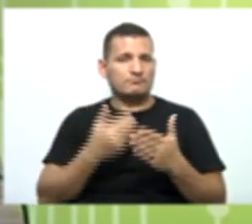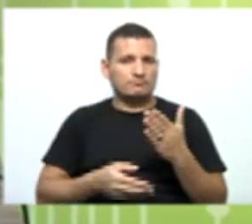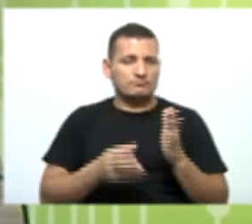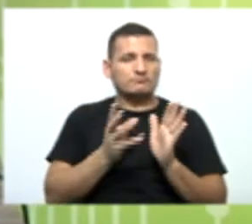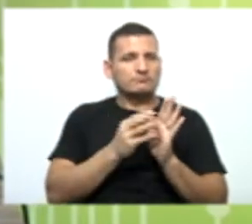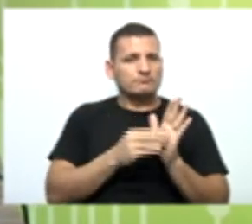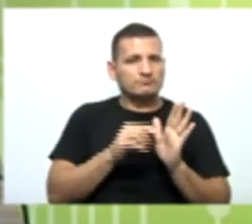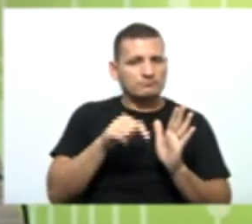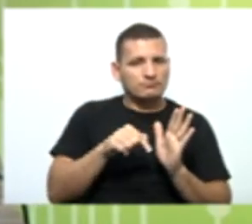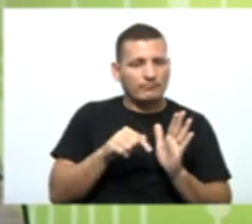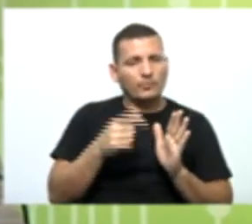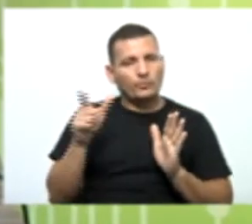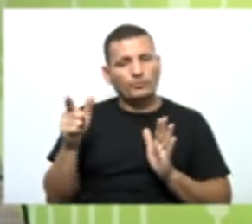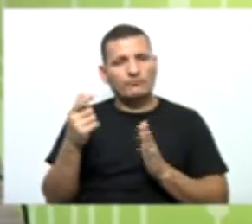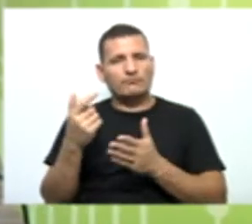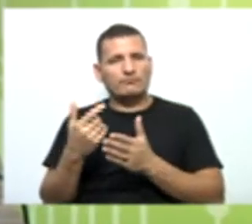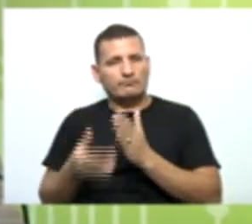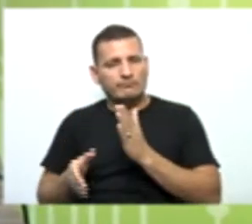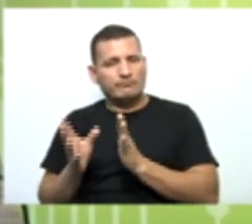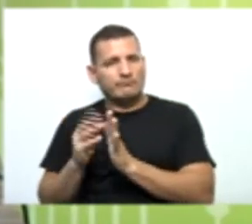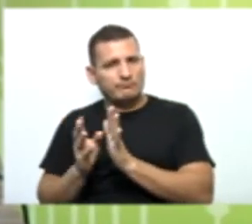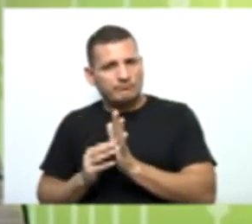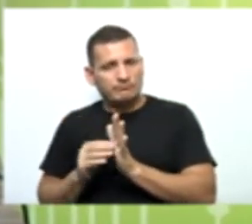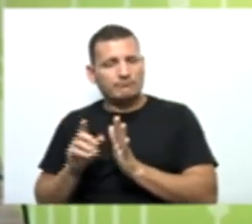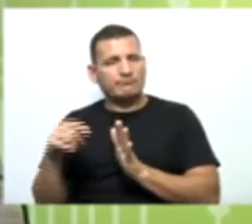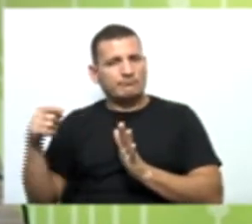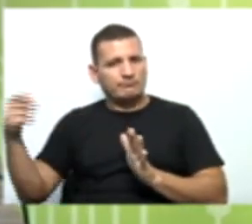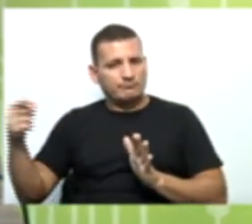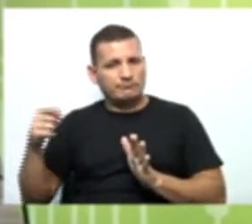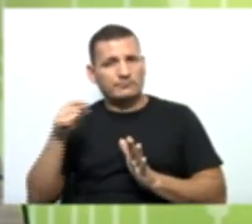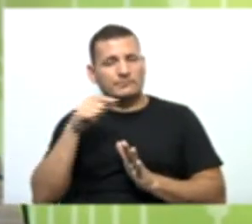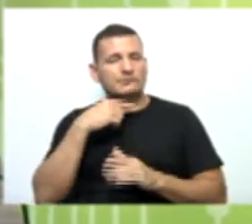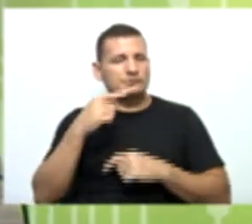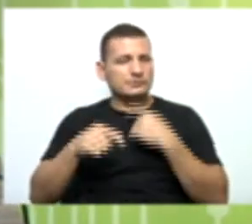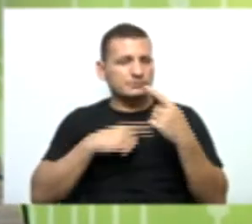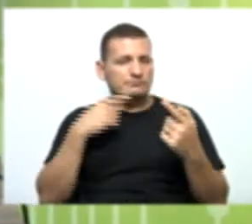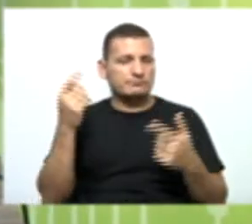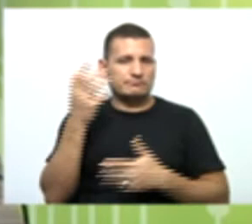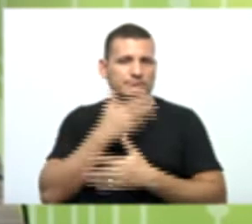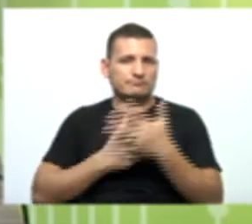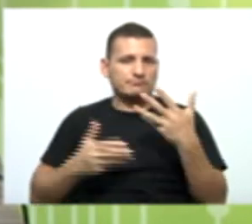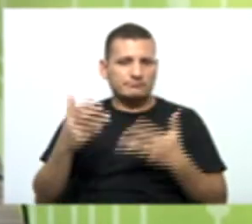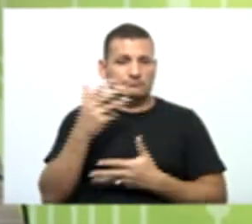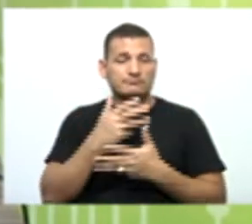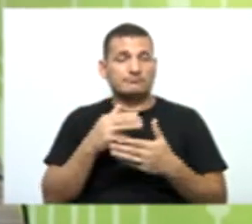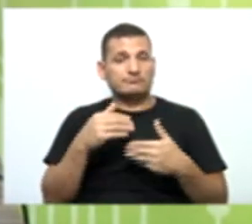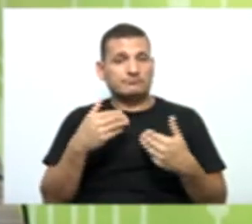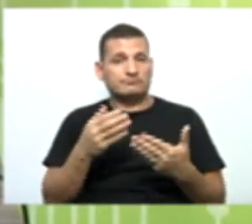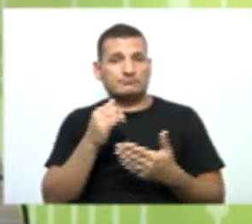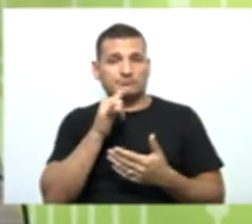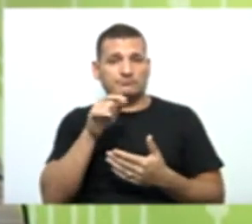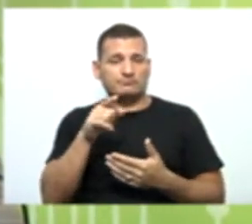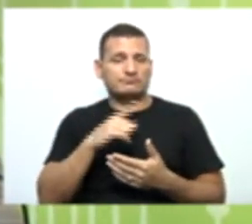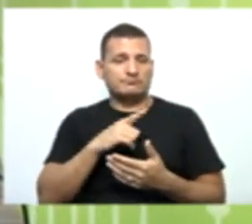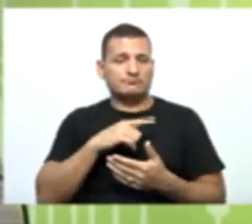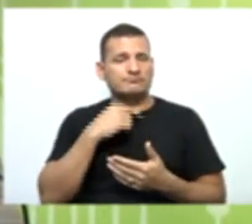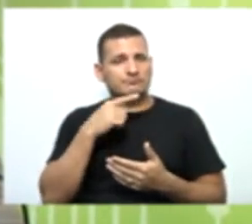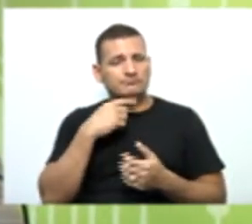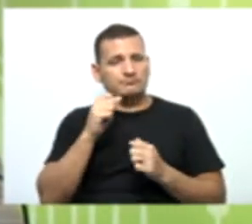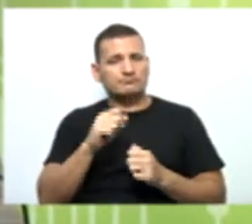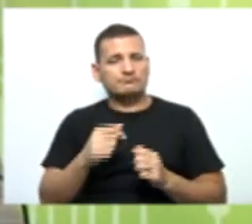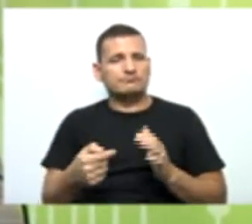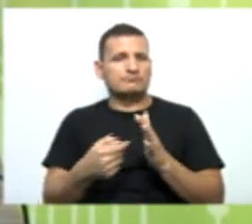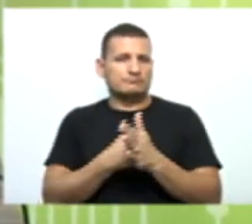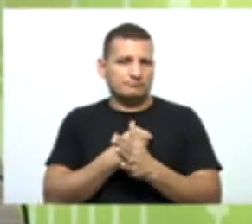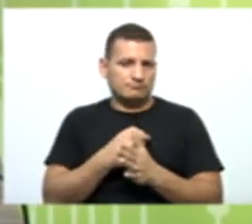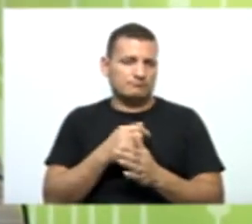conteúdo aqui, você vai se perder no próximo, e vai acabar ficando com muitas dúvidas. Então, se você tiver alguma dúvida aí, pode perguntar pra gente,